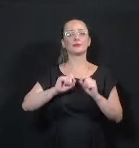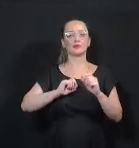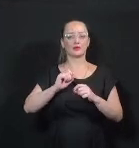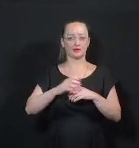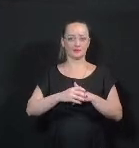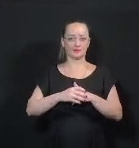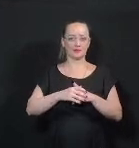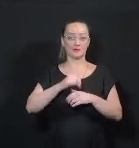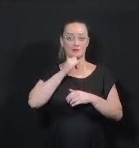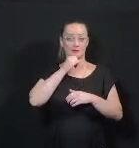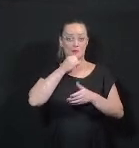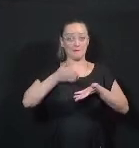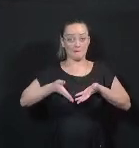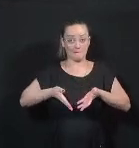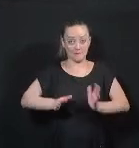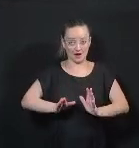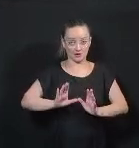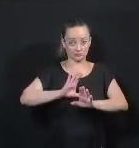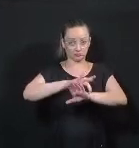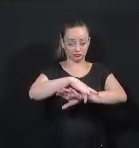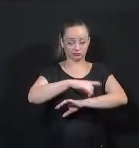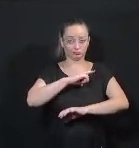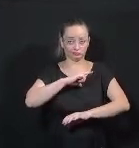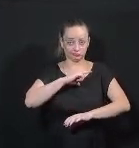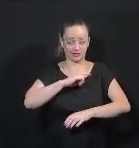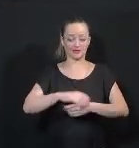partos seguros, atendimentos